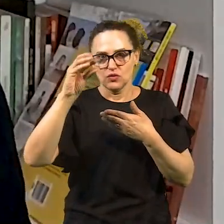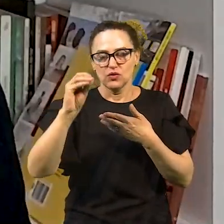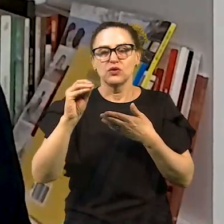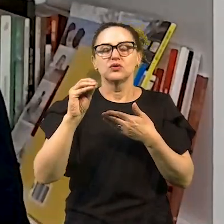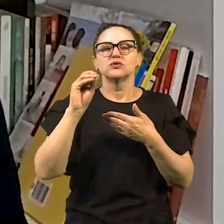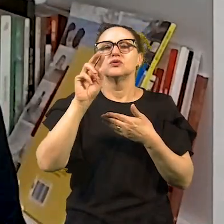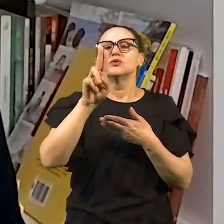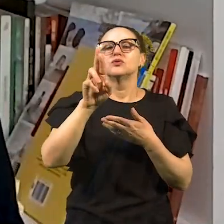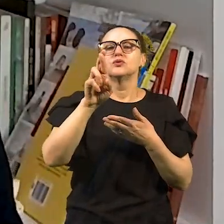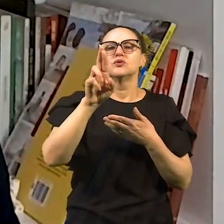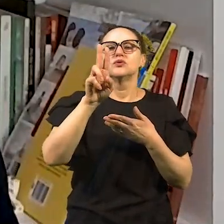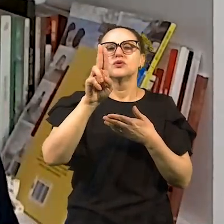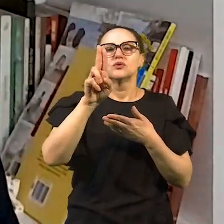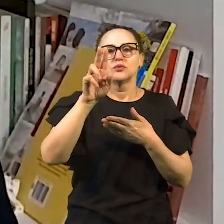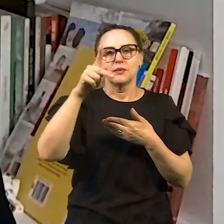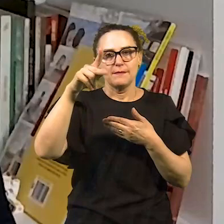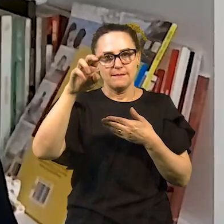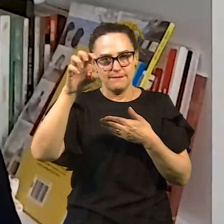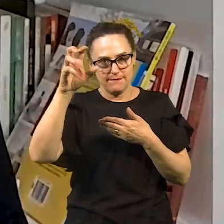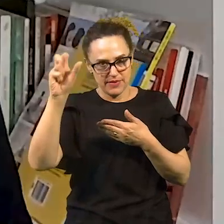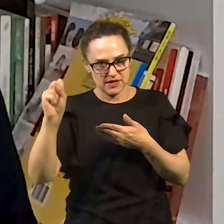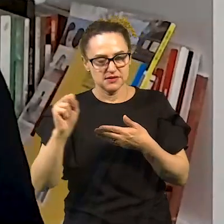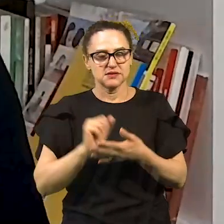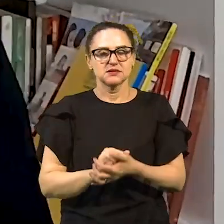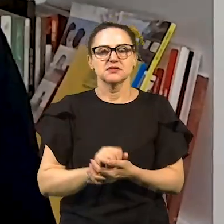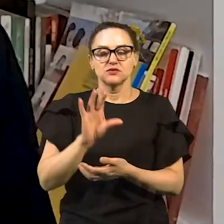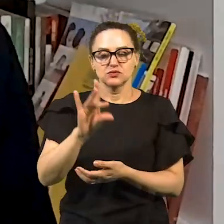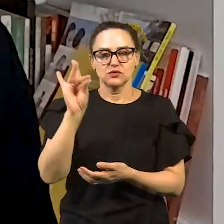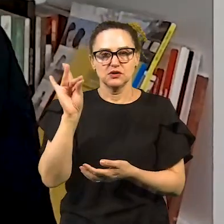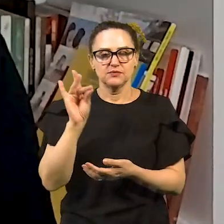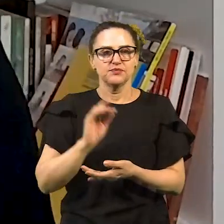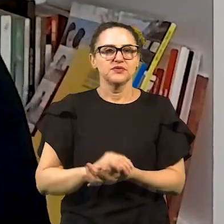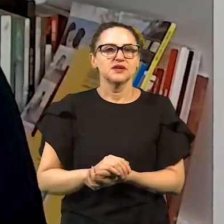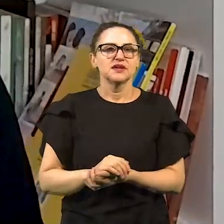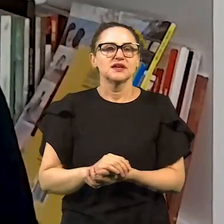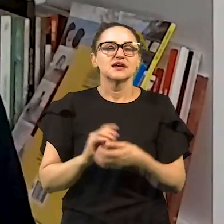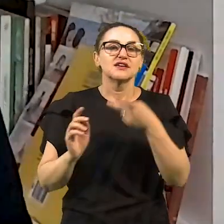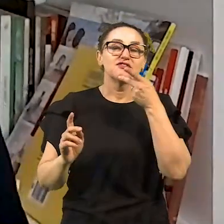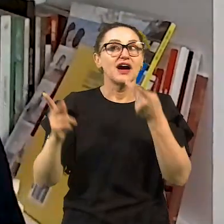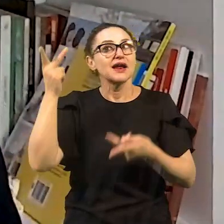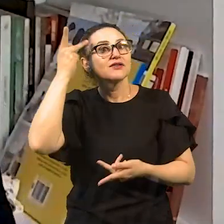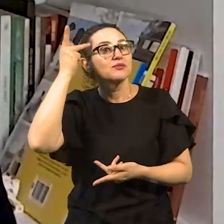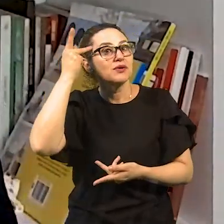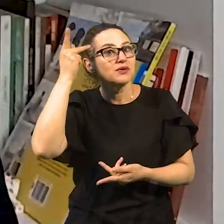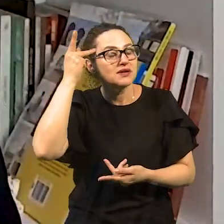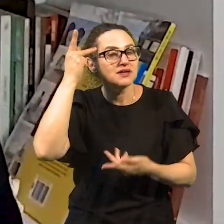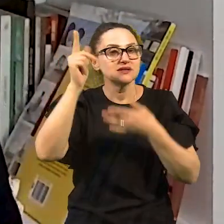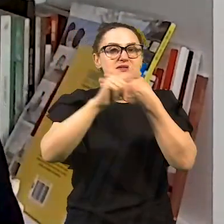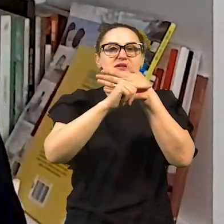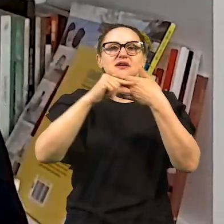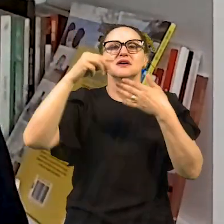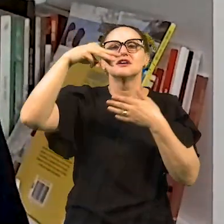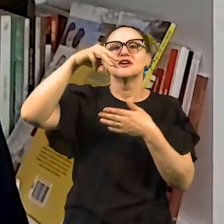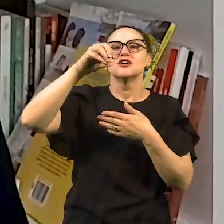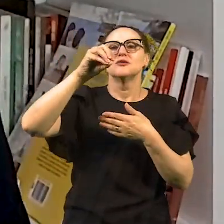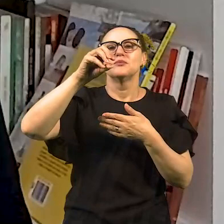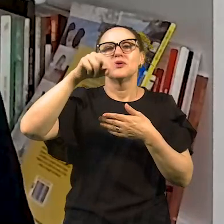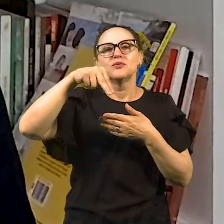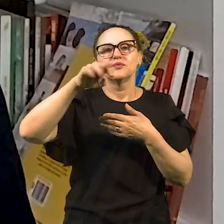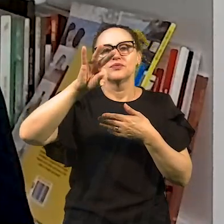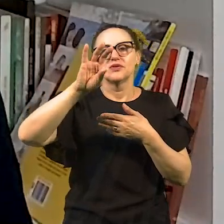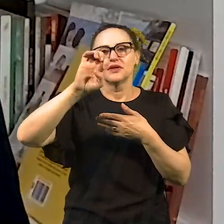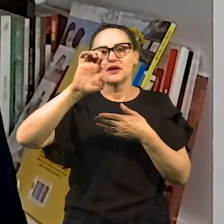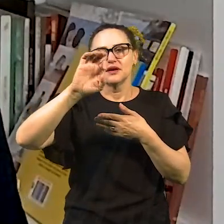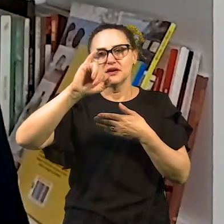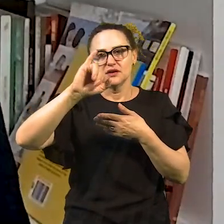do livro Problema Vital, e Mr. Slang, que são, então, do Paulista Monteiro Lobato. Nesses 2 contos,